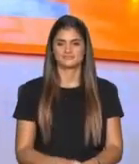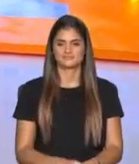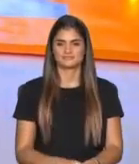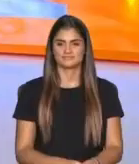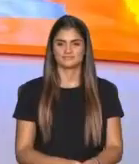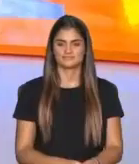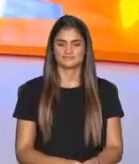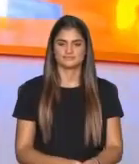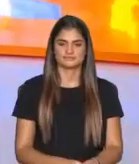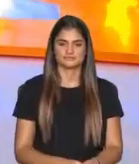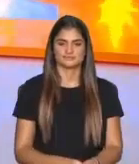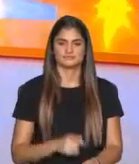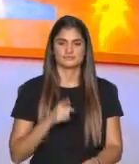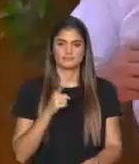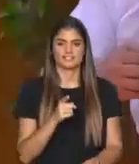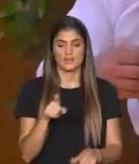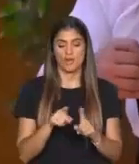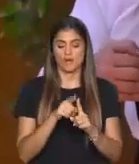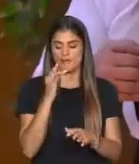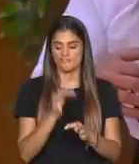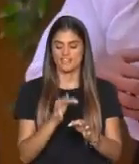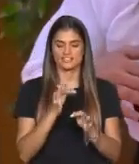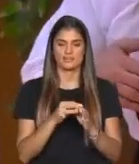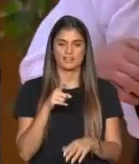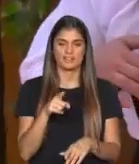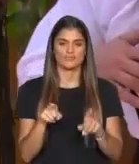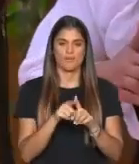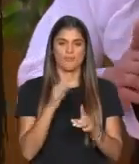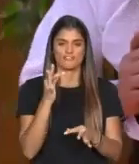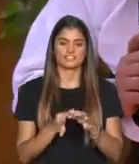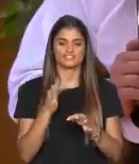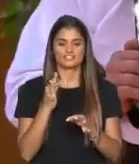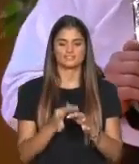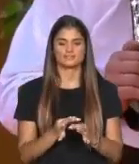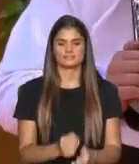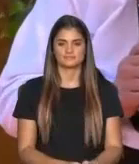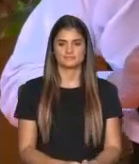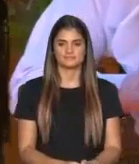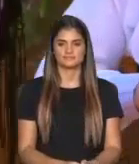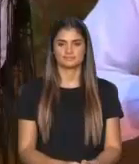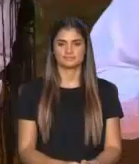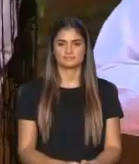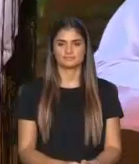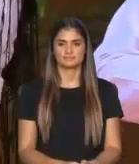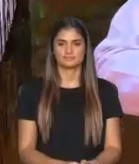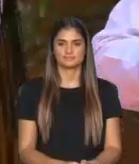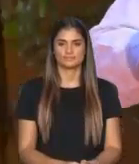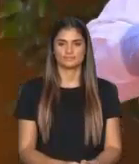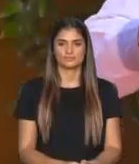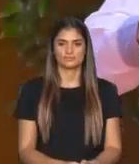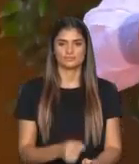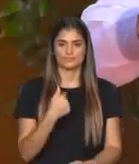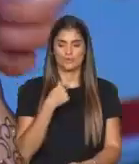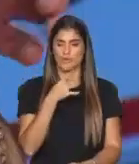Para ti seria uma festa, para ti seria uma festa, não está de acordo a